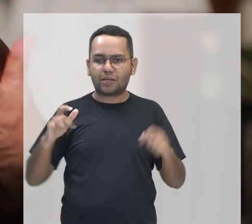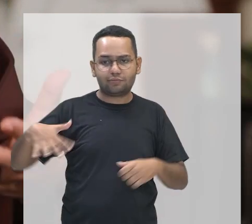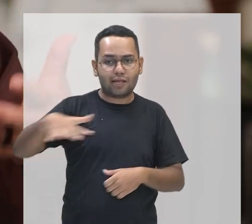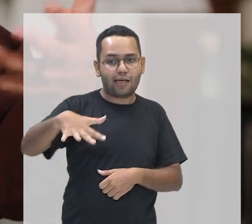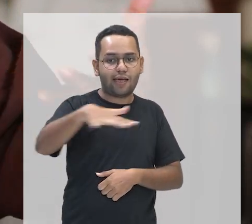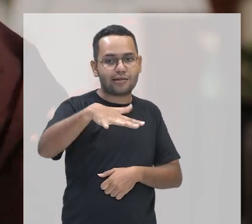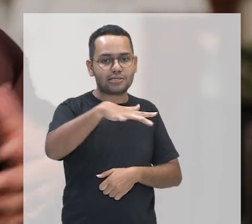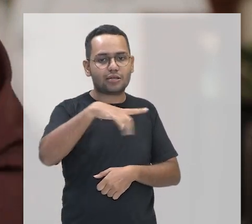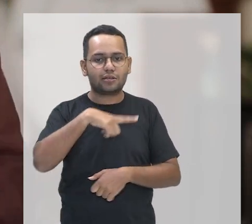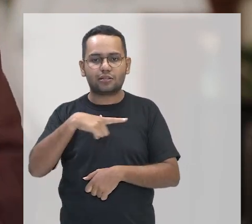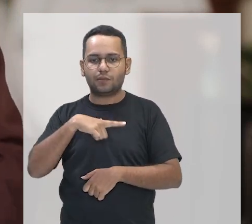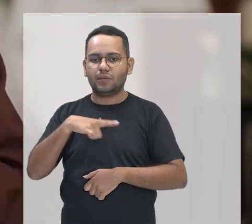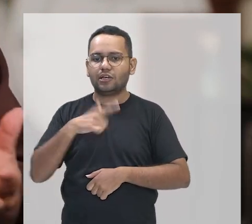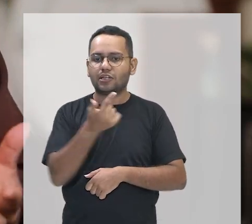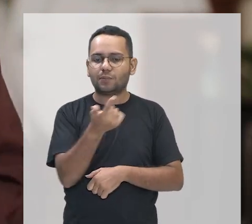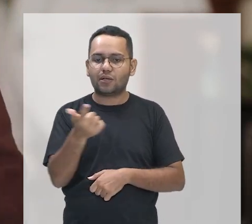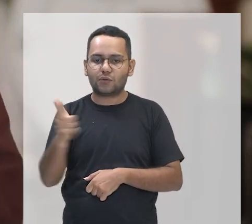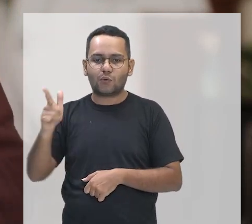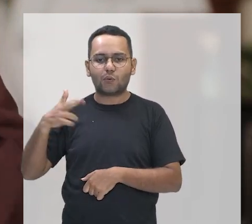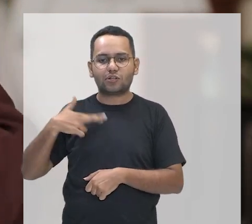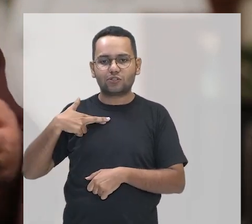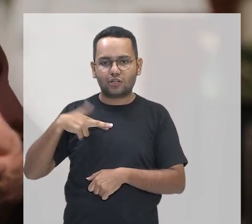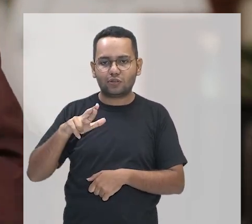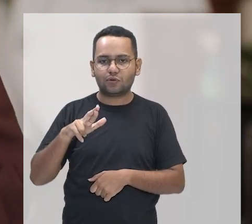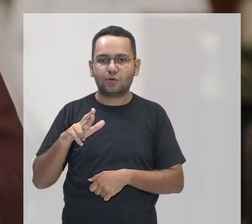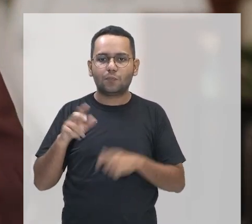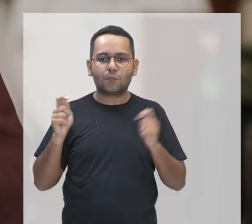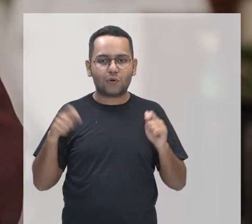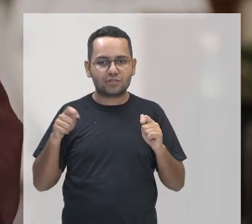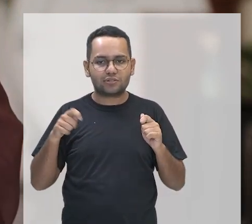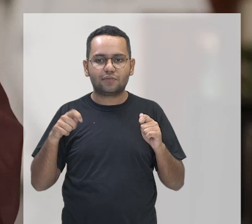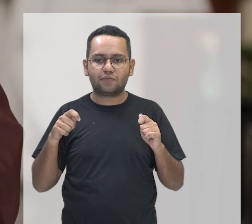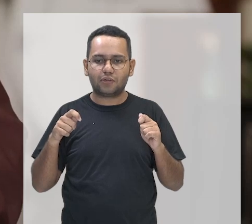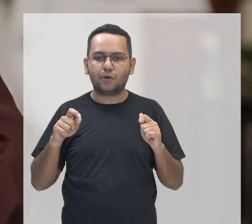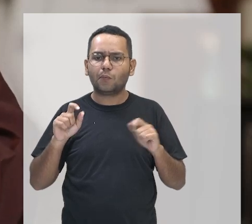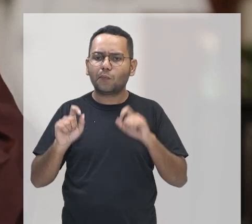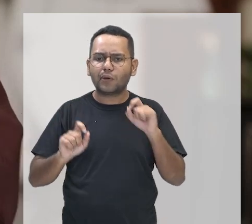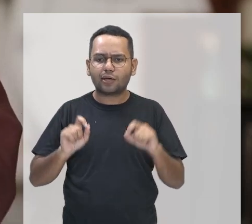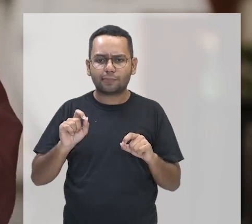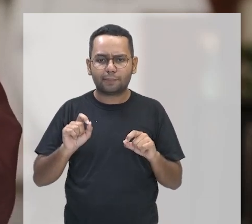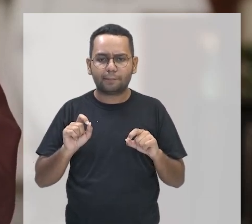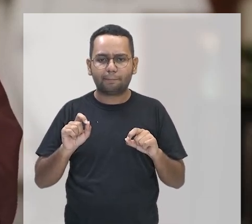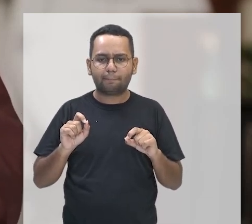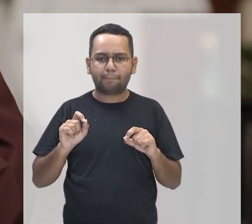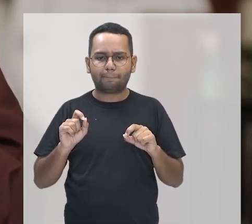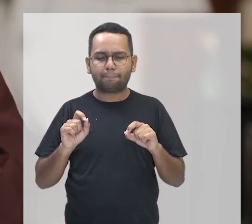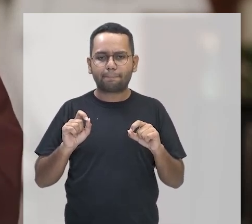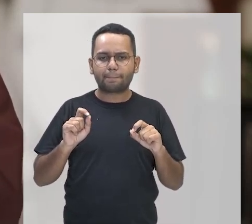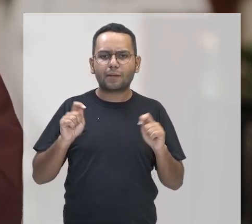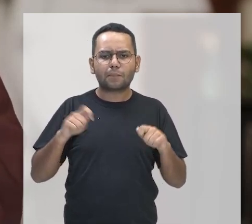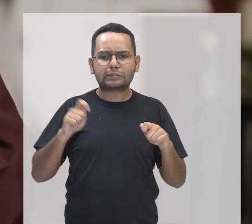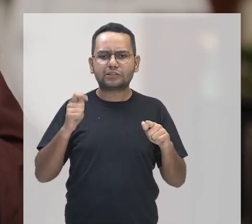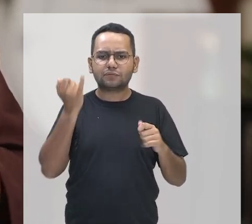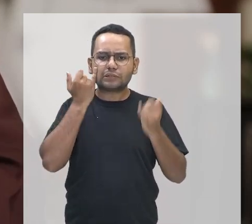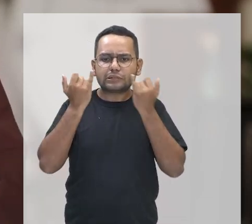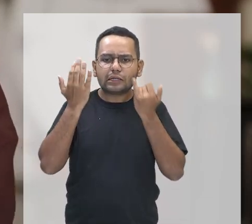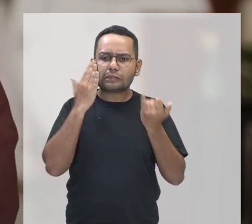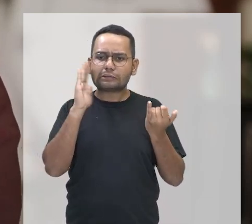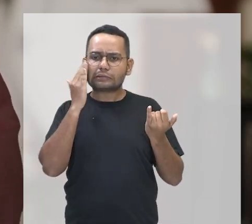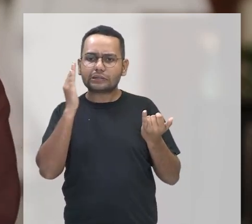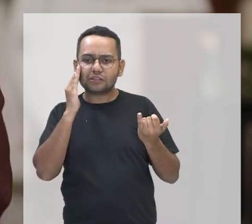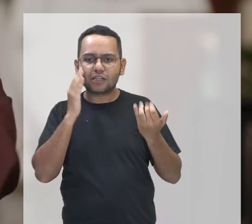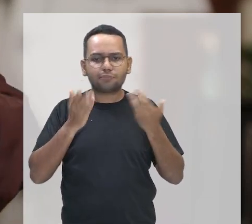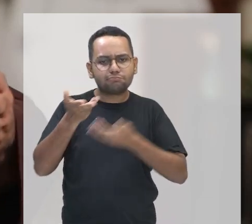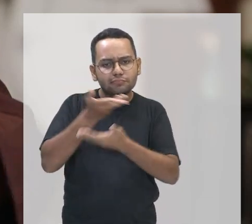envolve e com as outras religiões também, como uma maneira de poder acolher, refletir,